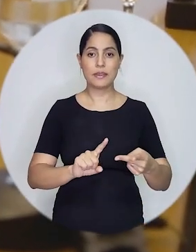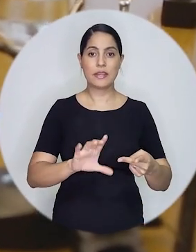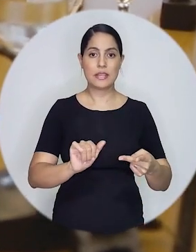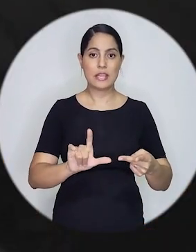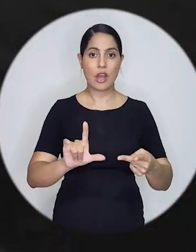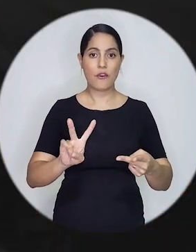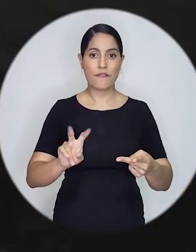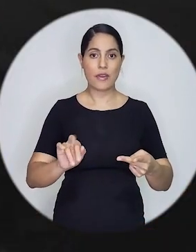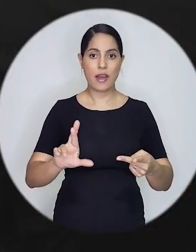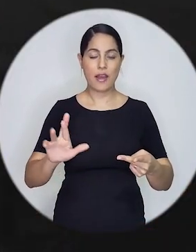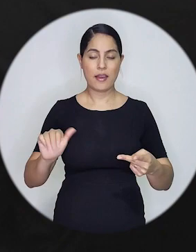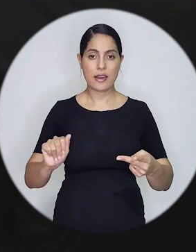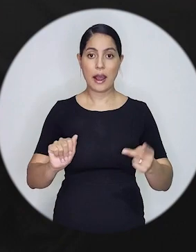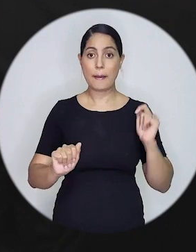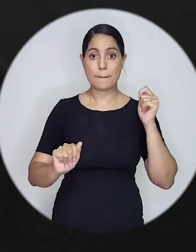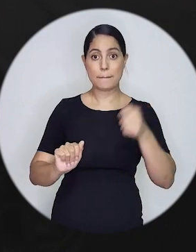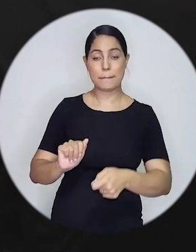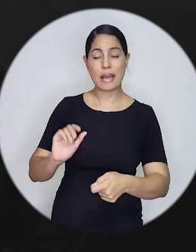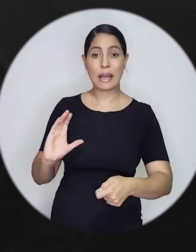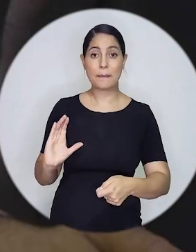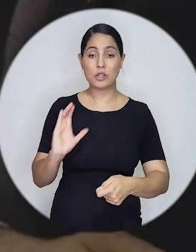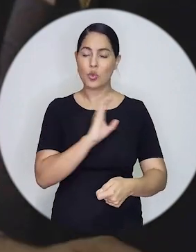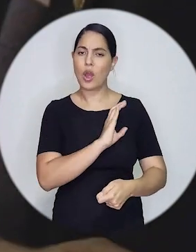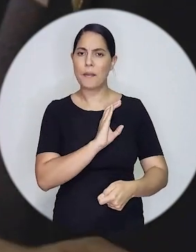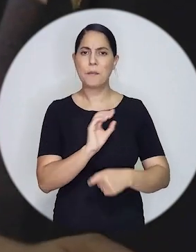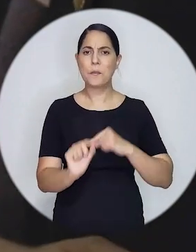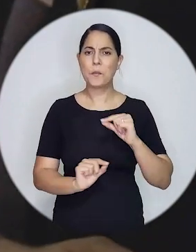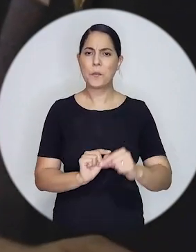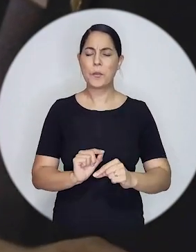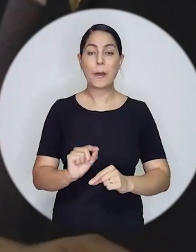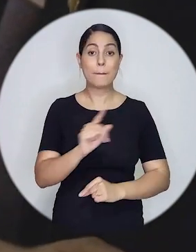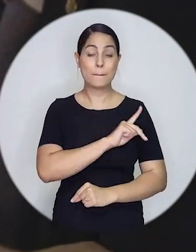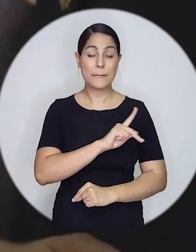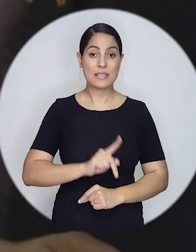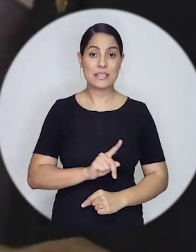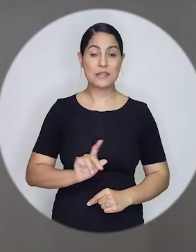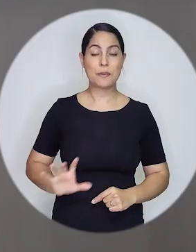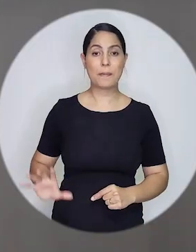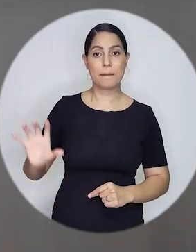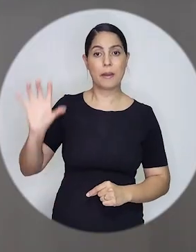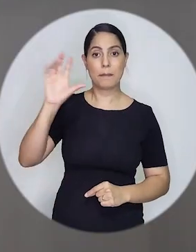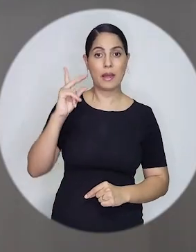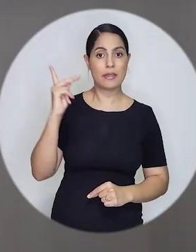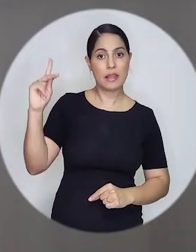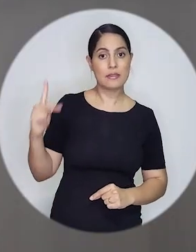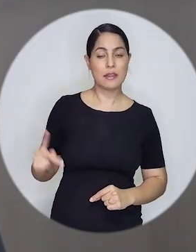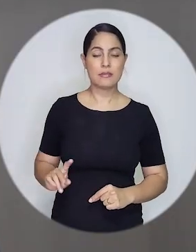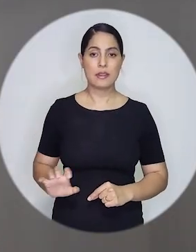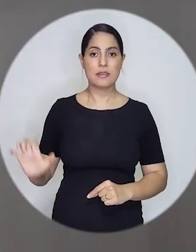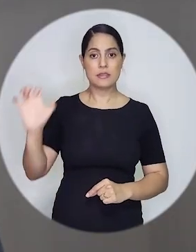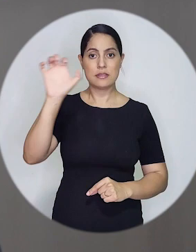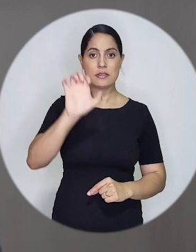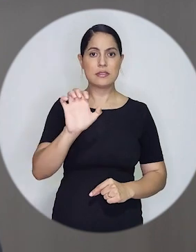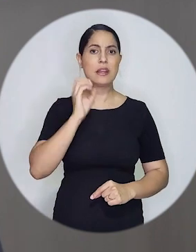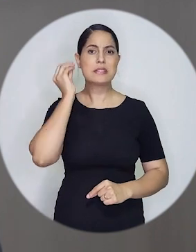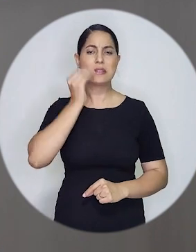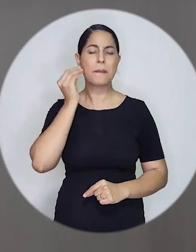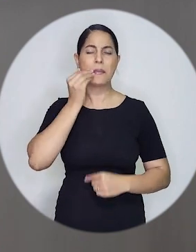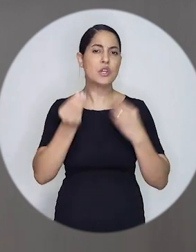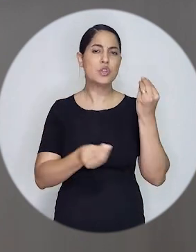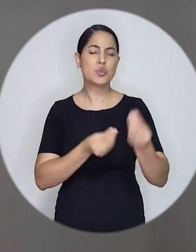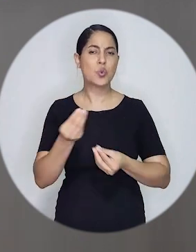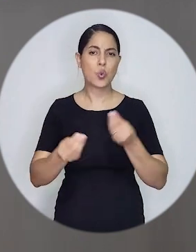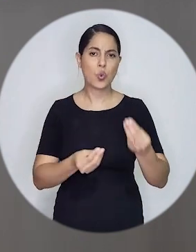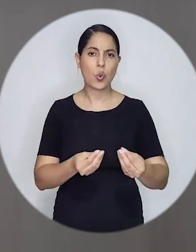e alvarás. O diálogo foi feito com a presença de vários presidentes de seccionais. Cada um deles contou a experiência que vive